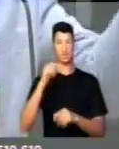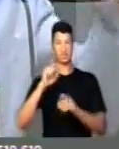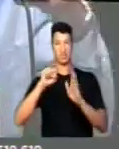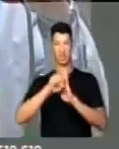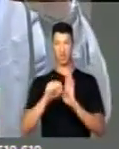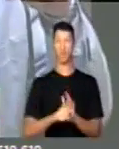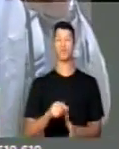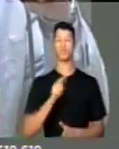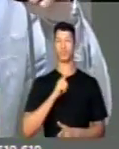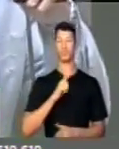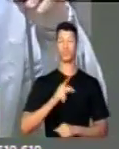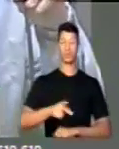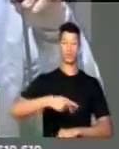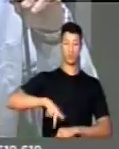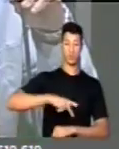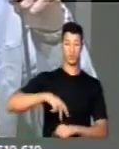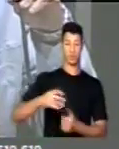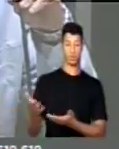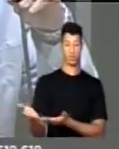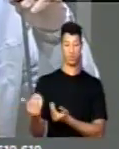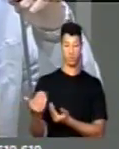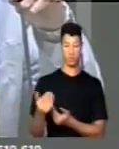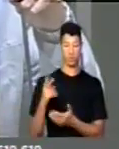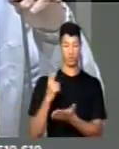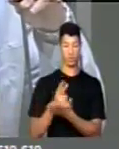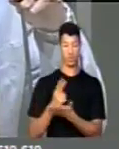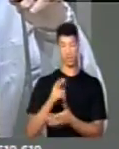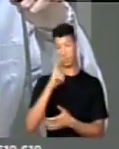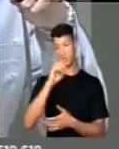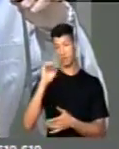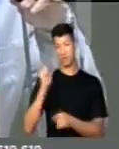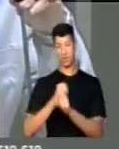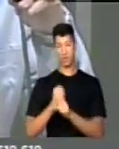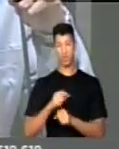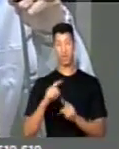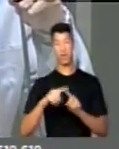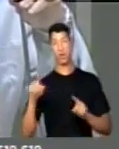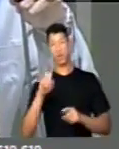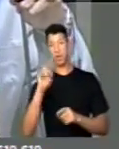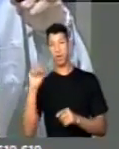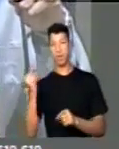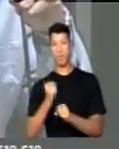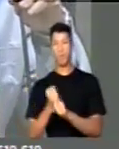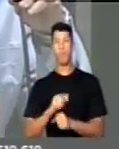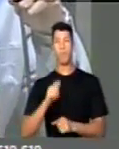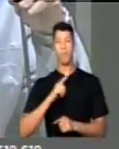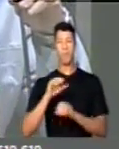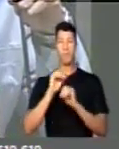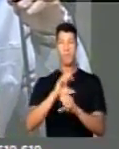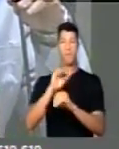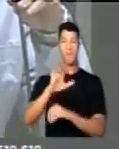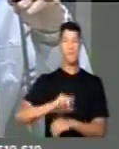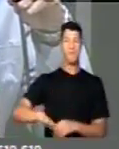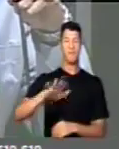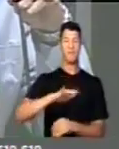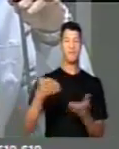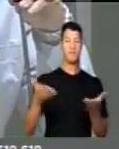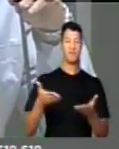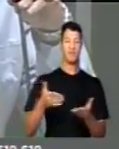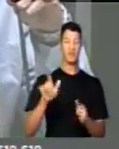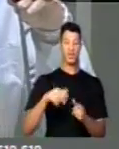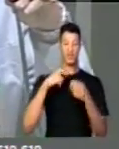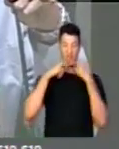séculos de existência desse país, ainda jovem, apenas 500 anos. Precisamos 500 anos para ter um piso para os educadores. E